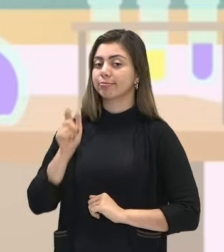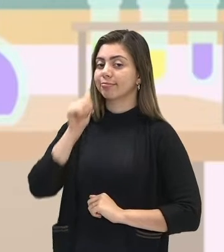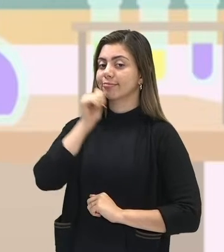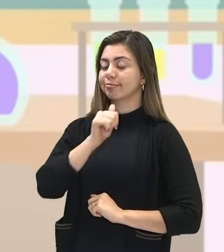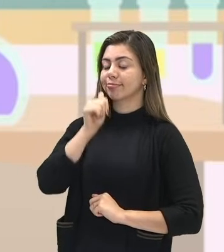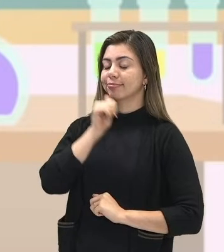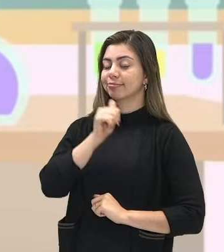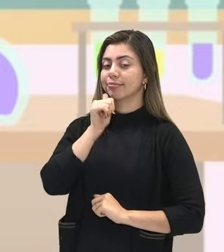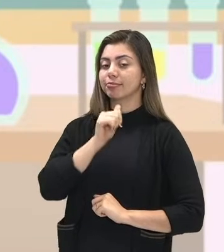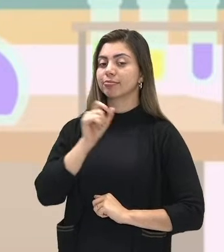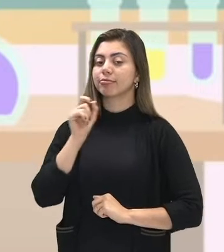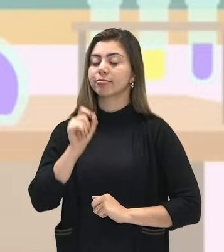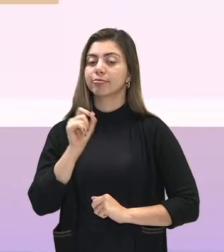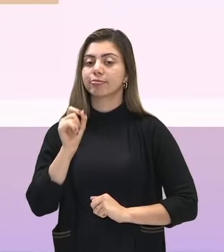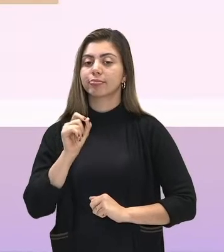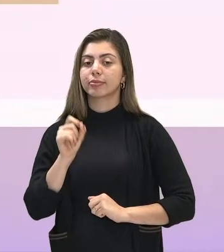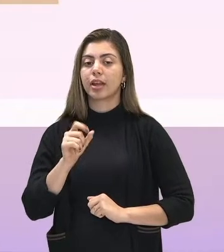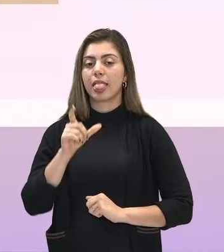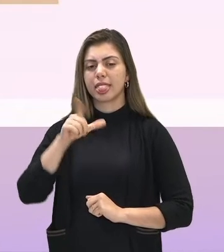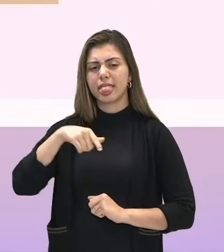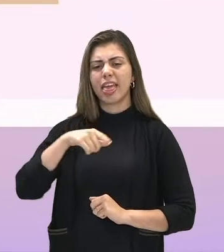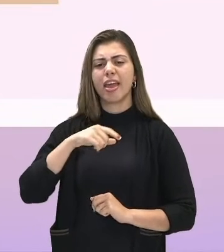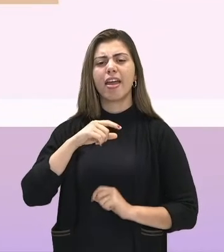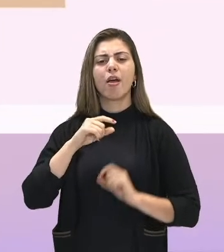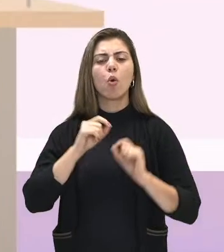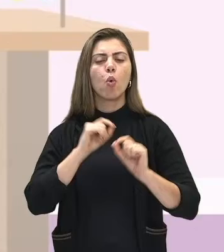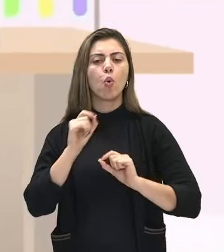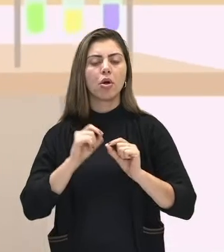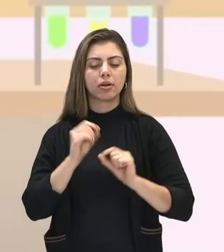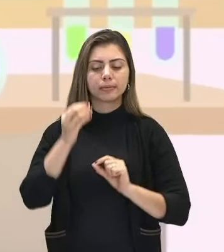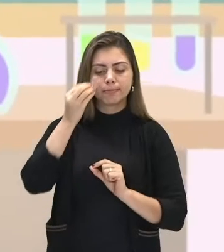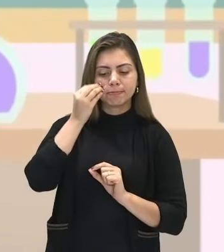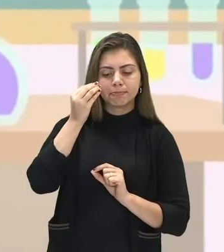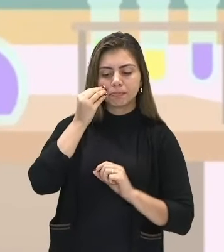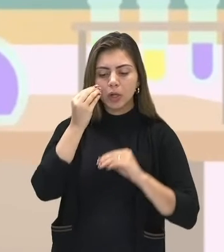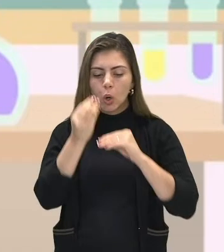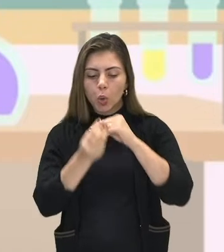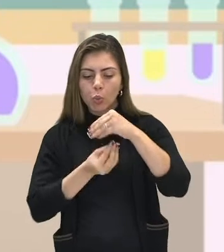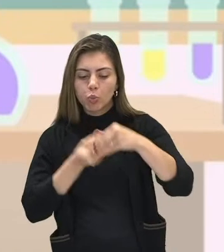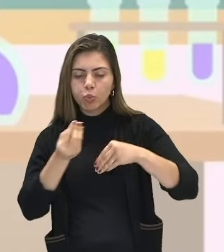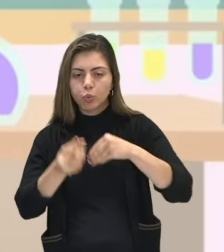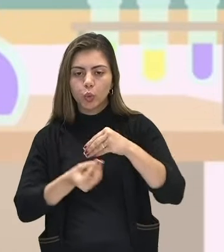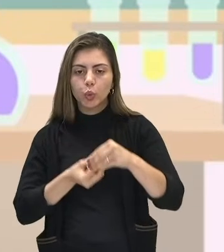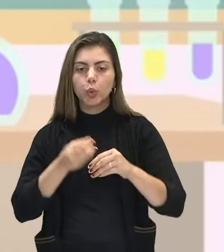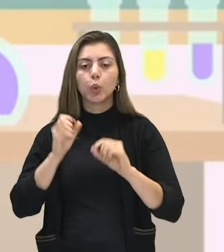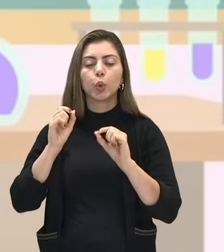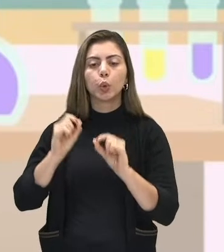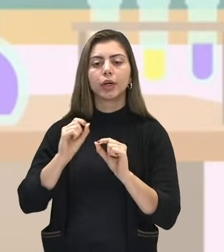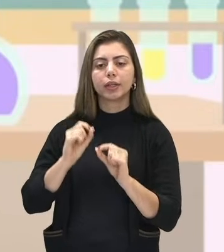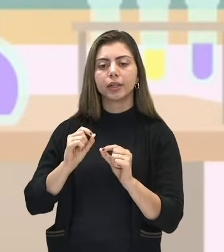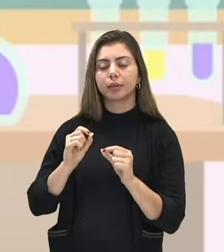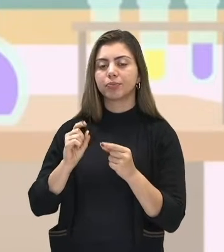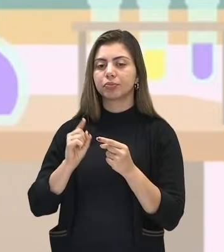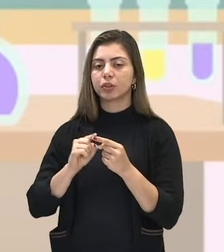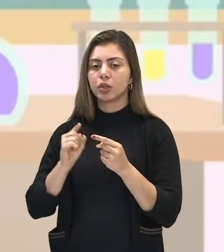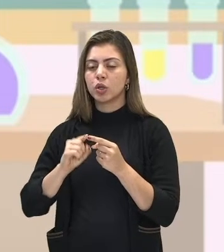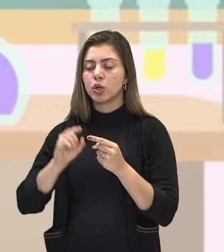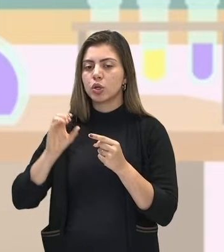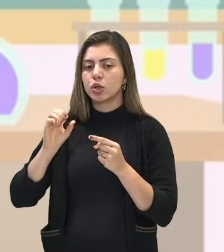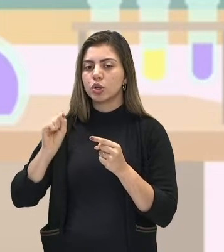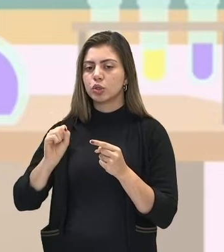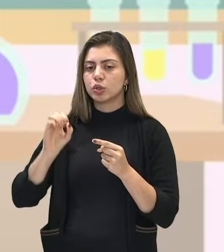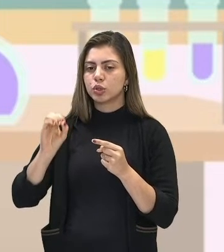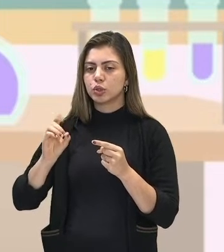tá fazendo aí, gente, um experimento. Ela tá pegando o sódio, que